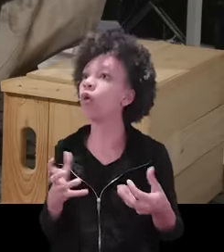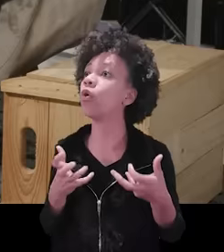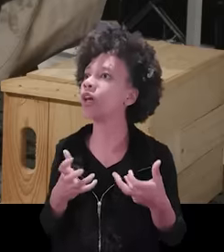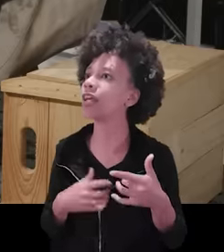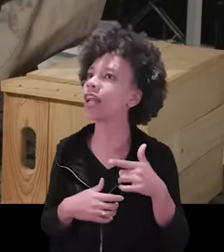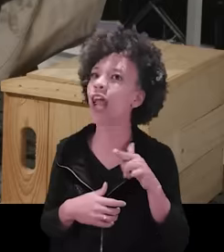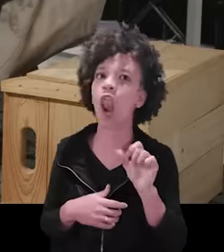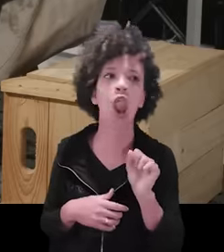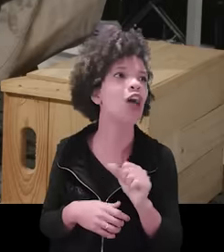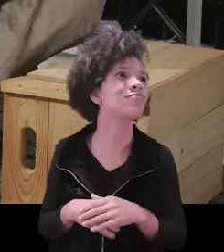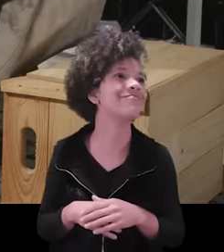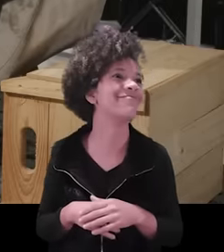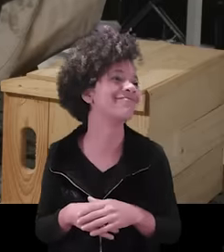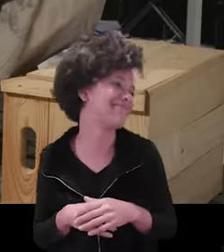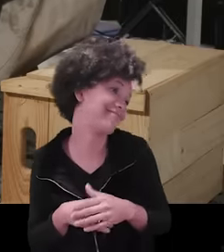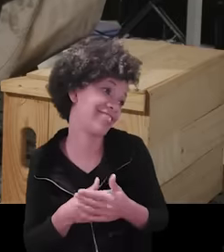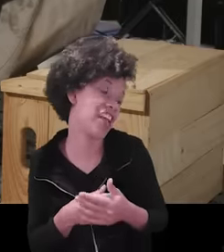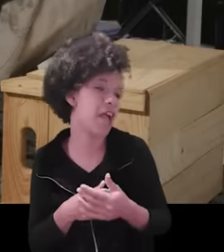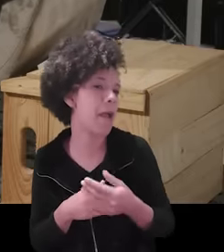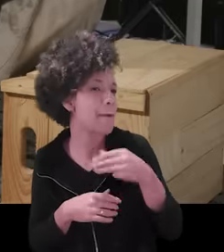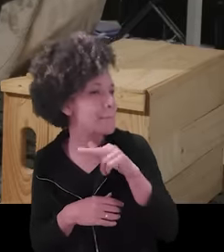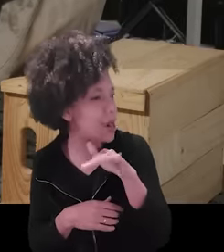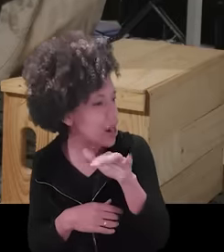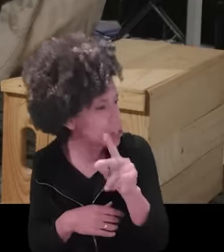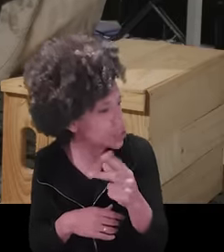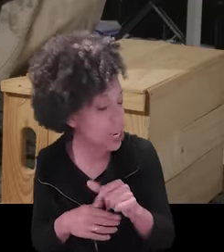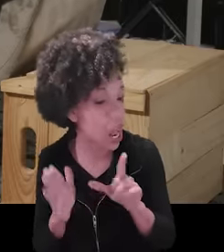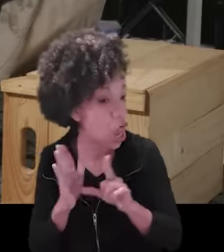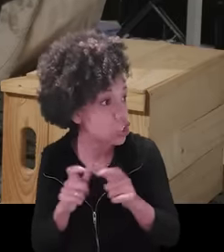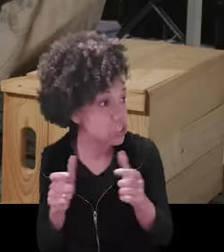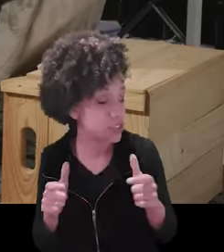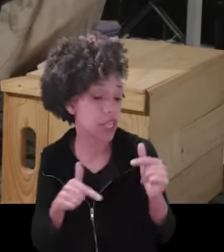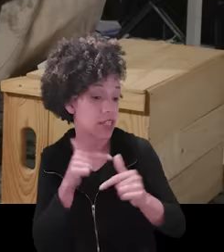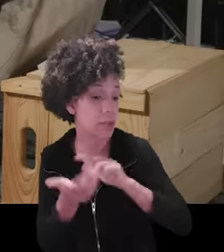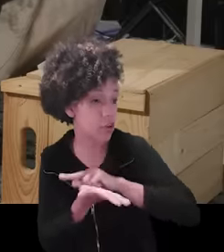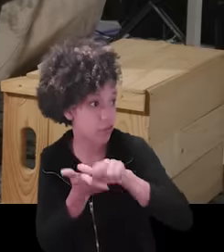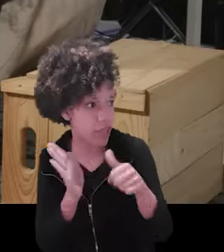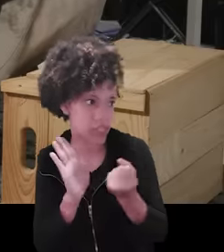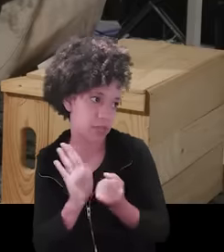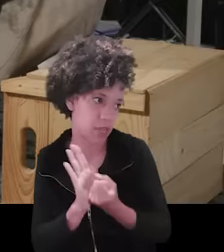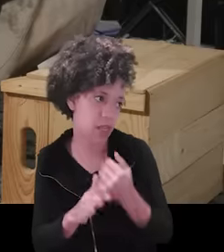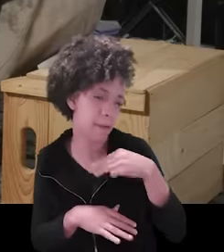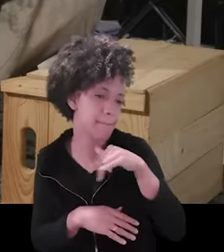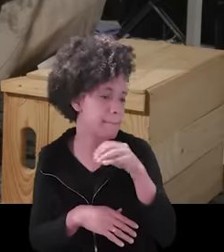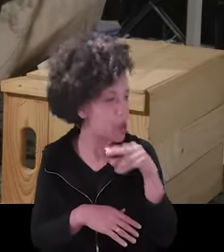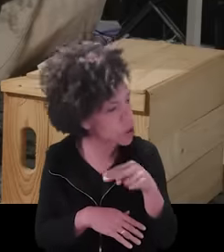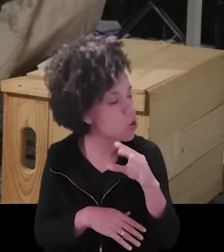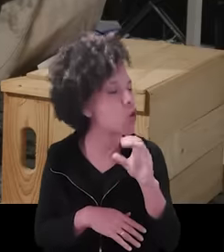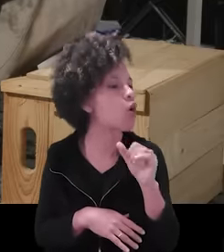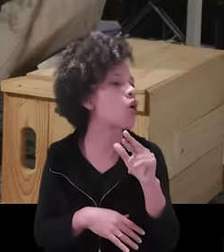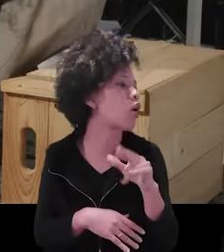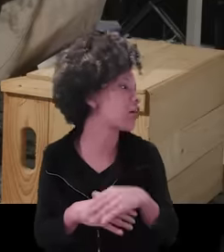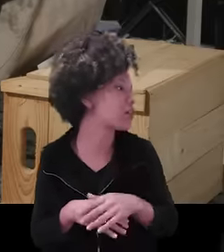eu tô querendo ir agora os cara agente voz marchas são grandes lojas que trabalham com multimarcas Michael